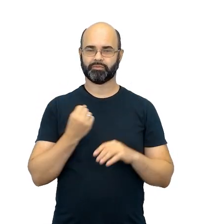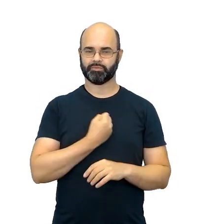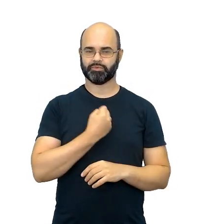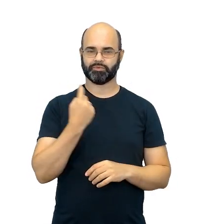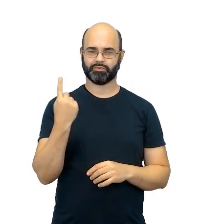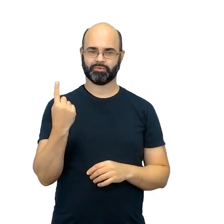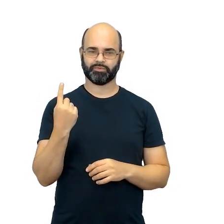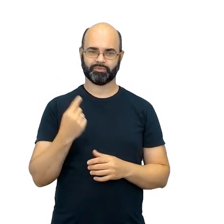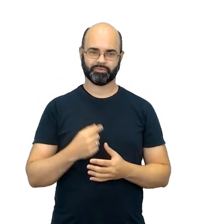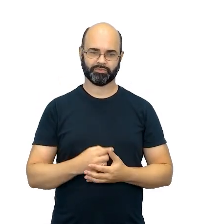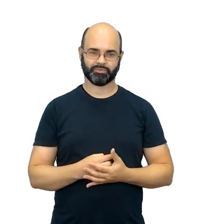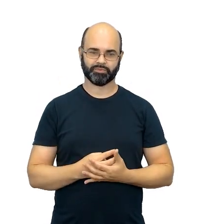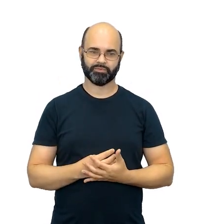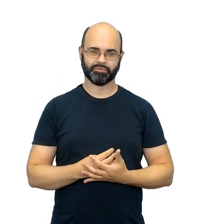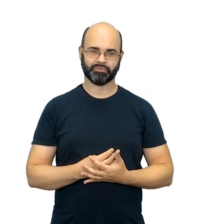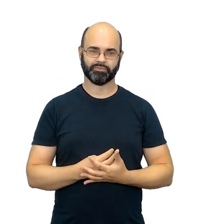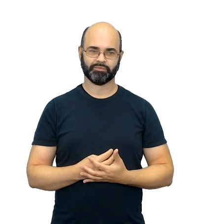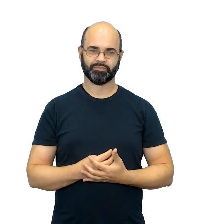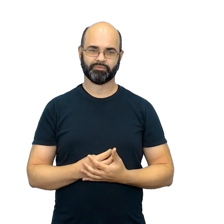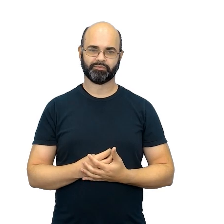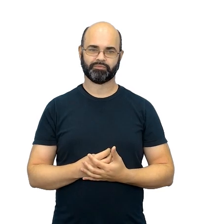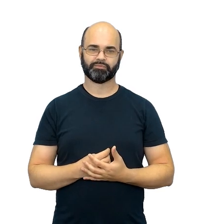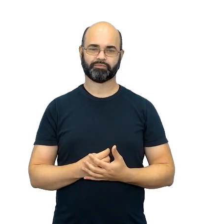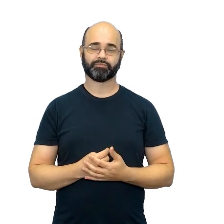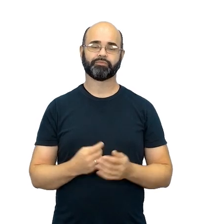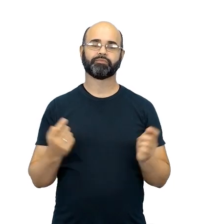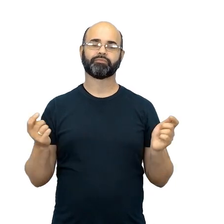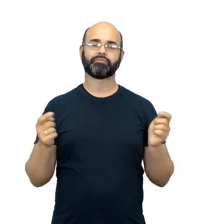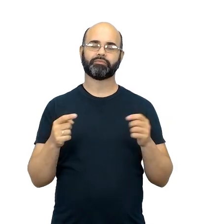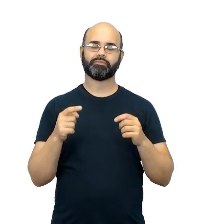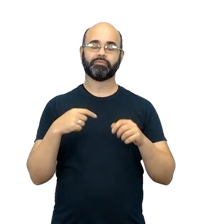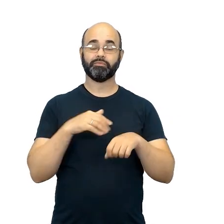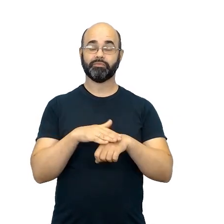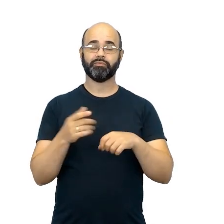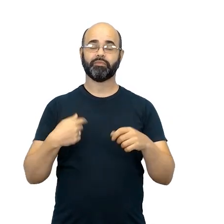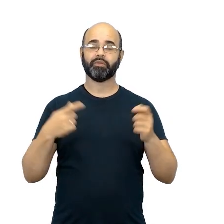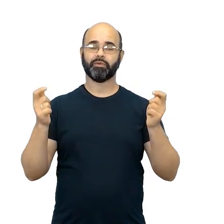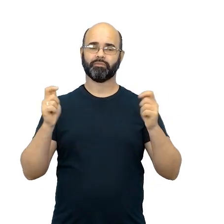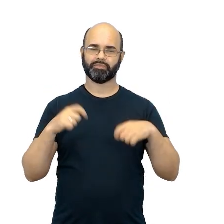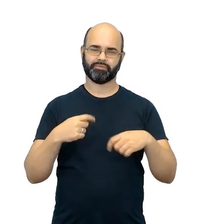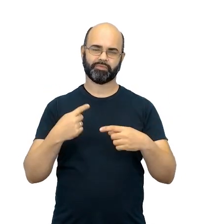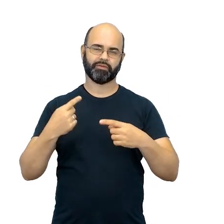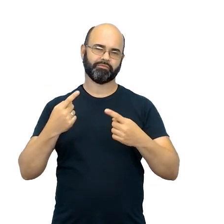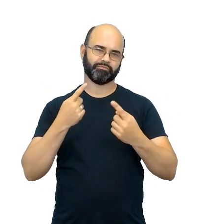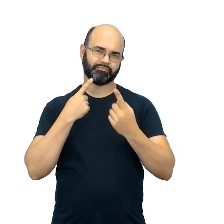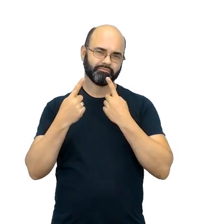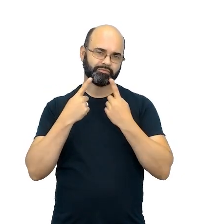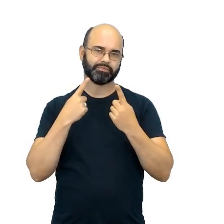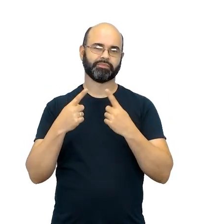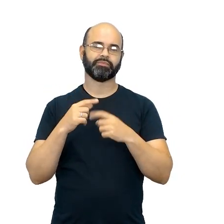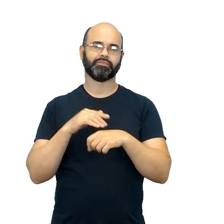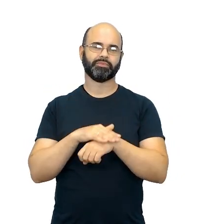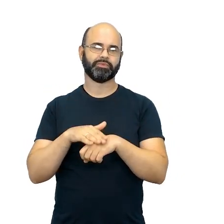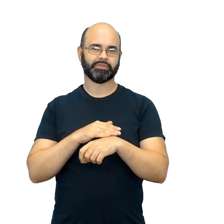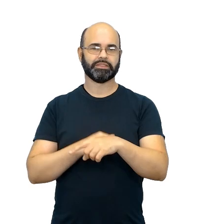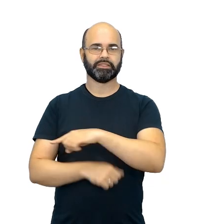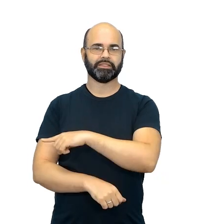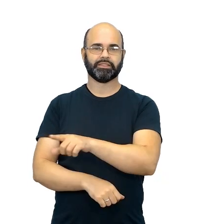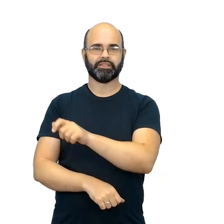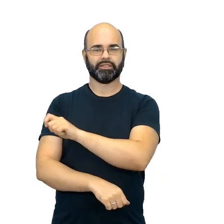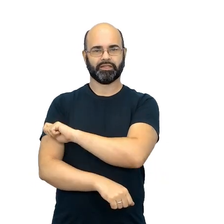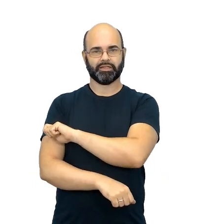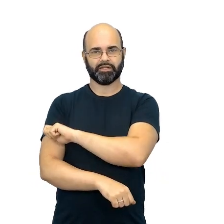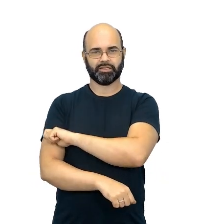Eu comentei, né, no objetivo geral, que retomaria aqui nesse ponto algumas coisas, né, e vamos associar, né, o experimento realizado lá